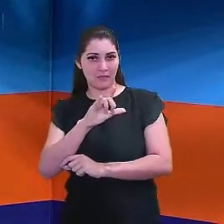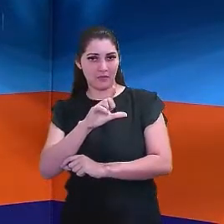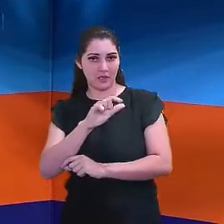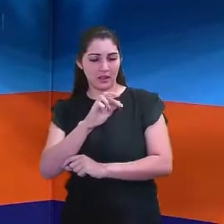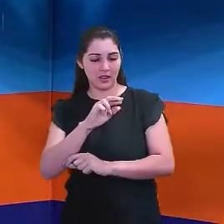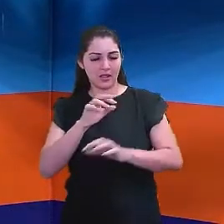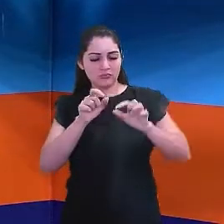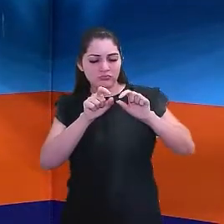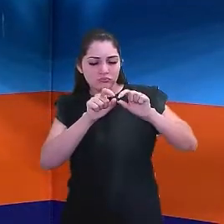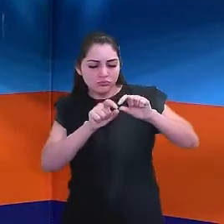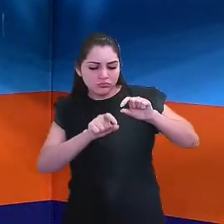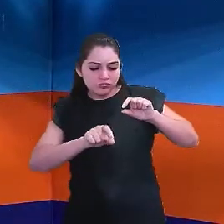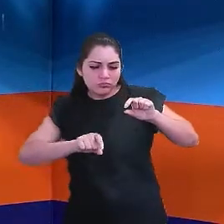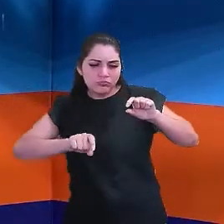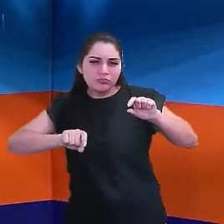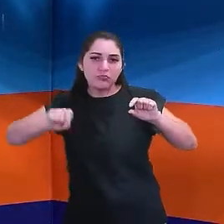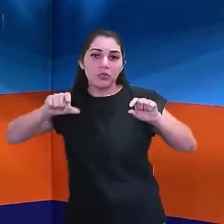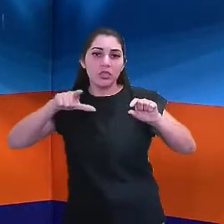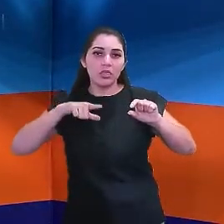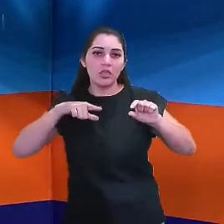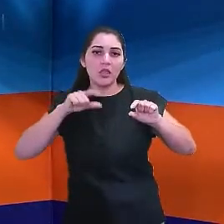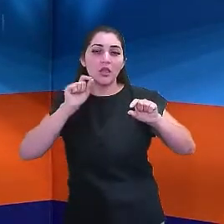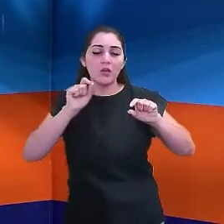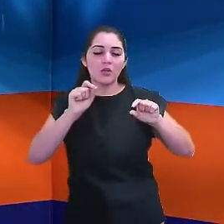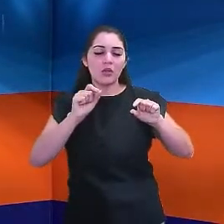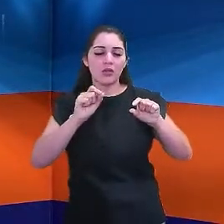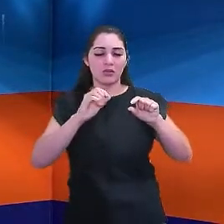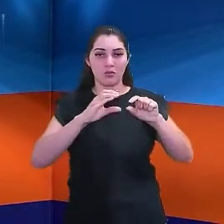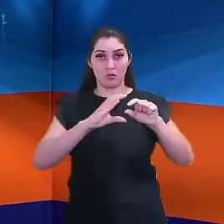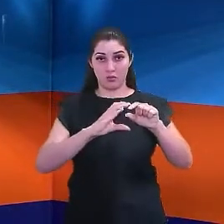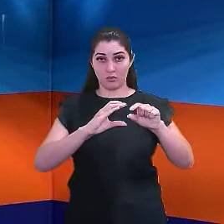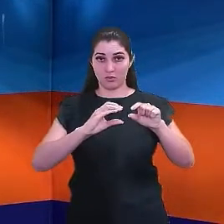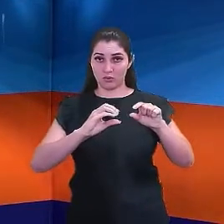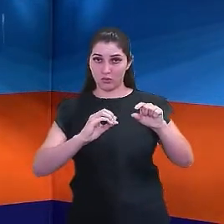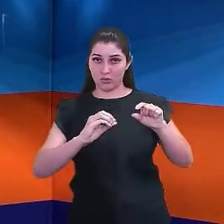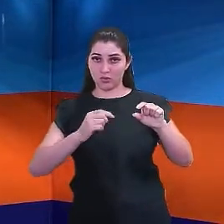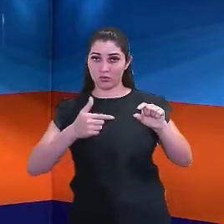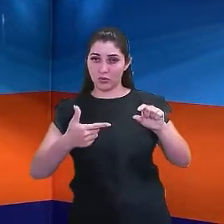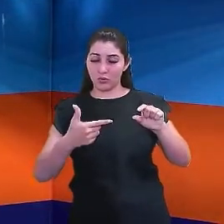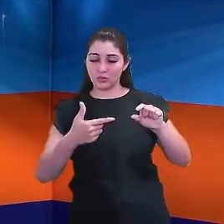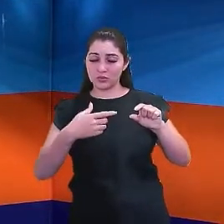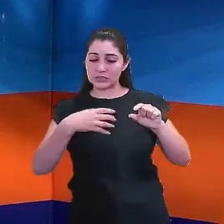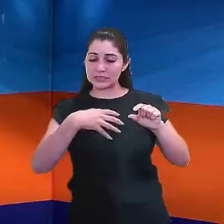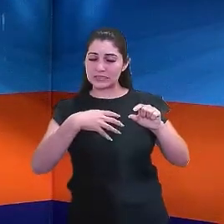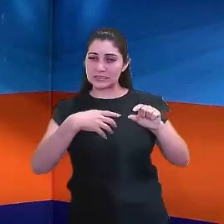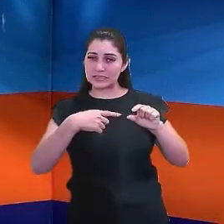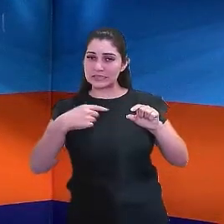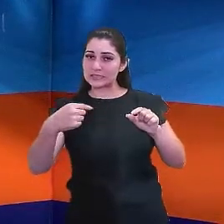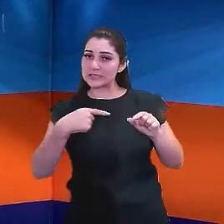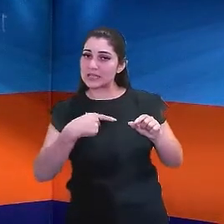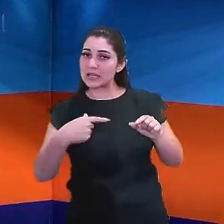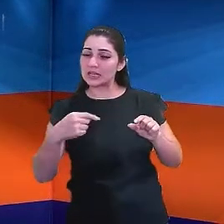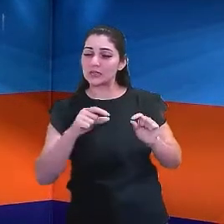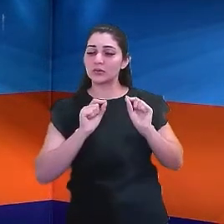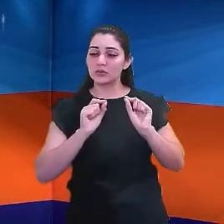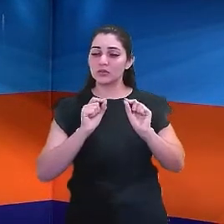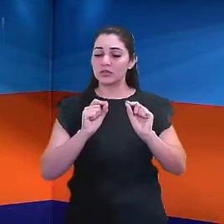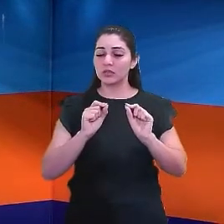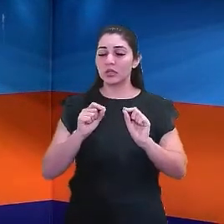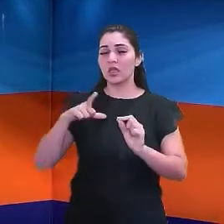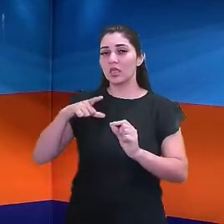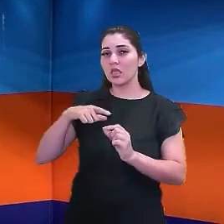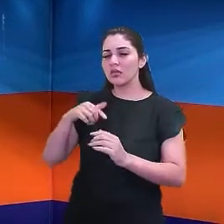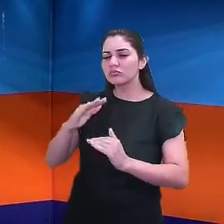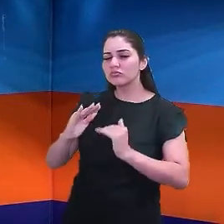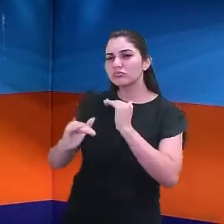microscópiozinho. E nesse capilar você vai ter aqui, ó, o gás carbônico saindo. Esse gás carbônico, ó, ele está saindo e através desse